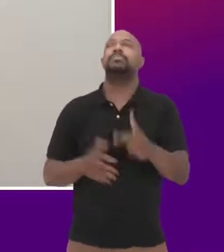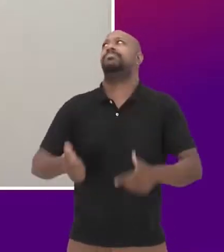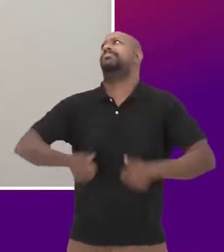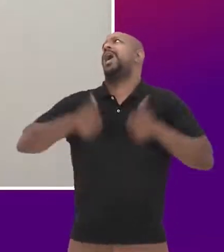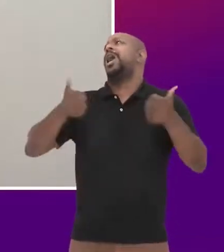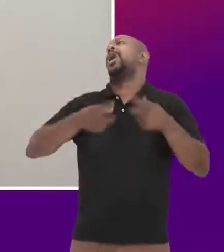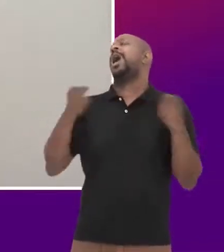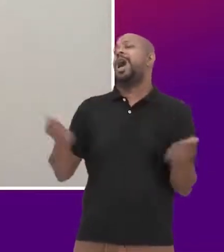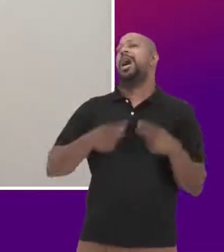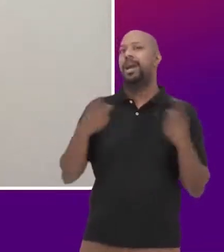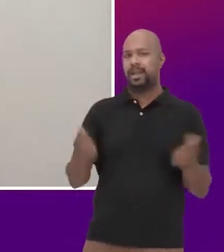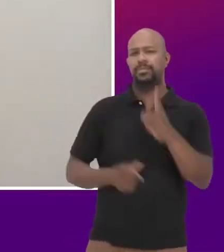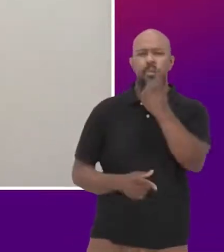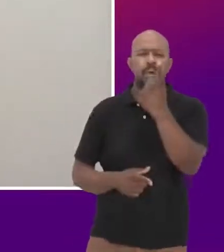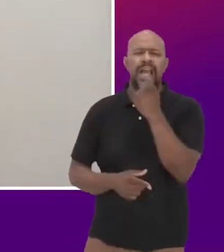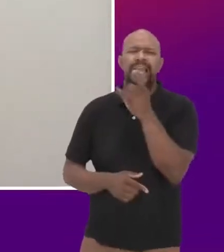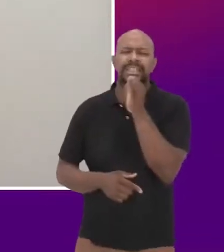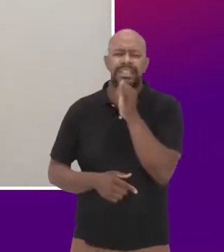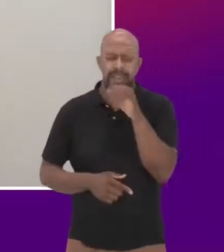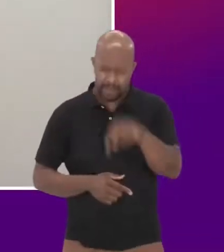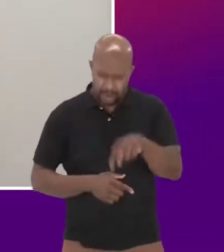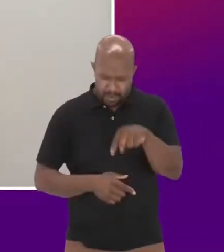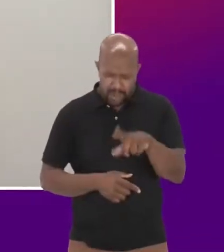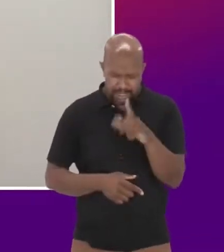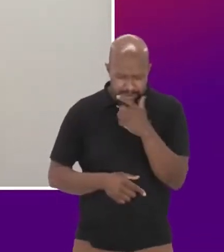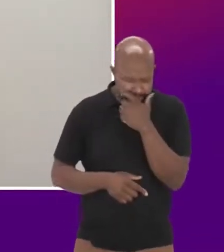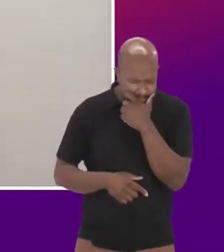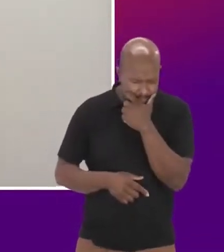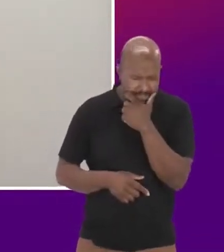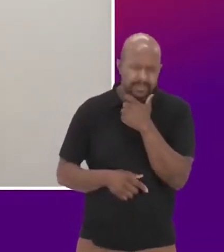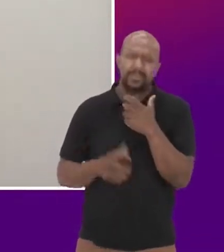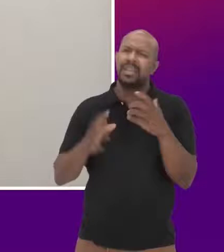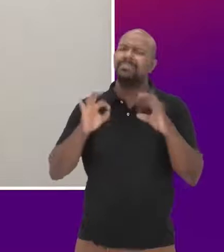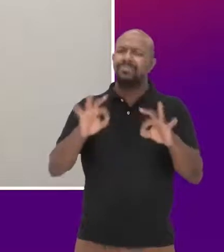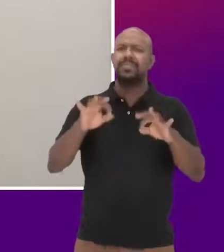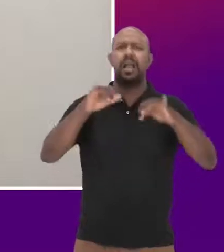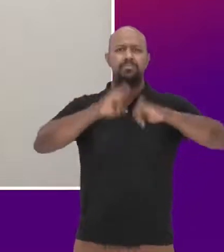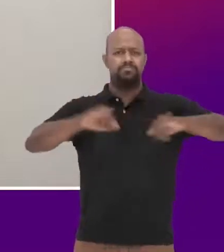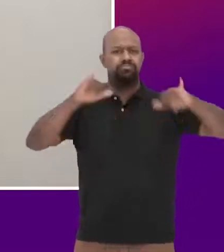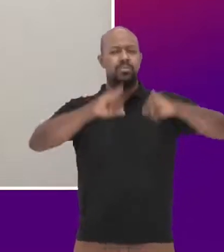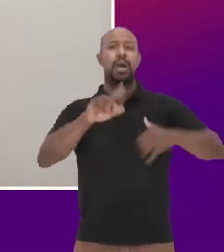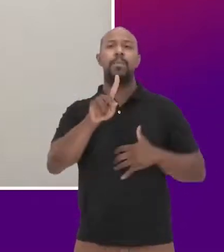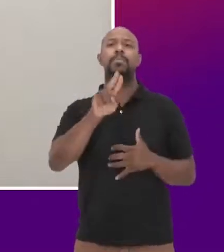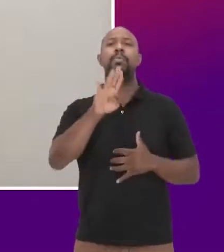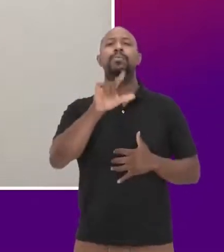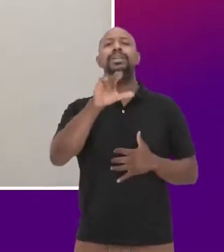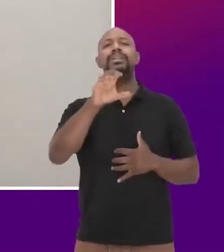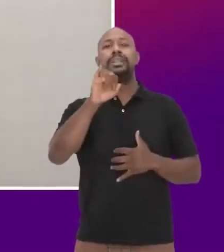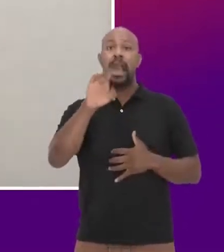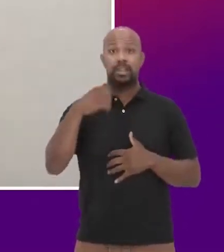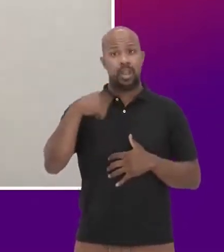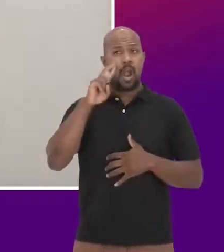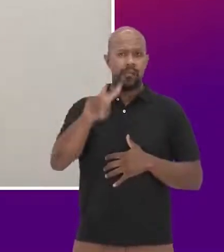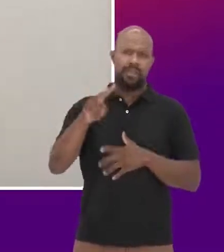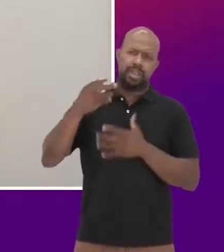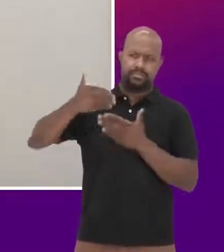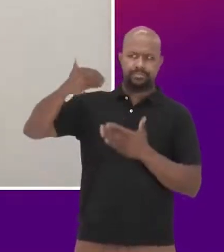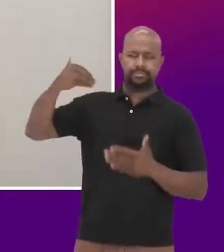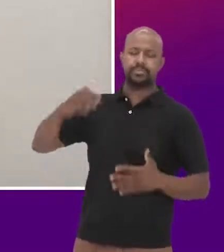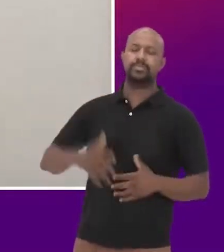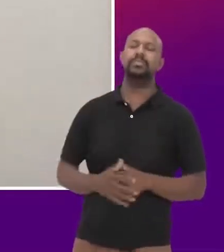ainda. Vou dar um exemplo agora de grande publicidade que eu vi nos últimos tempos.